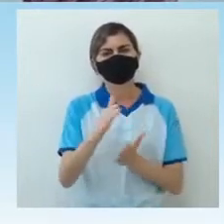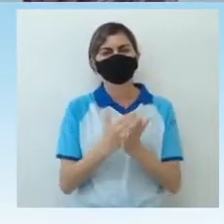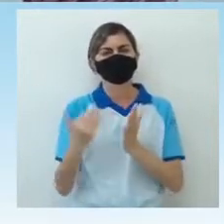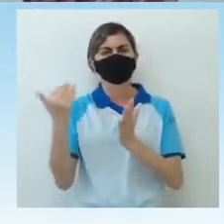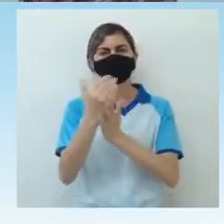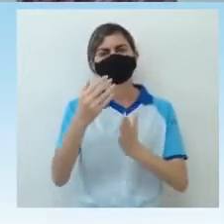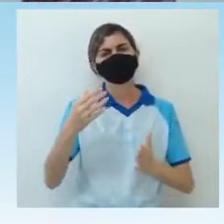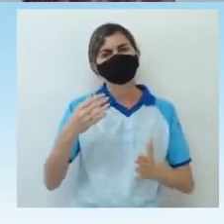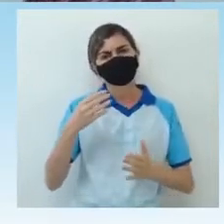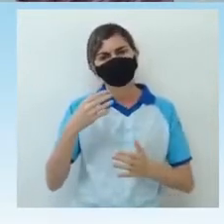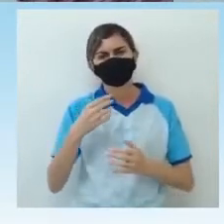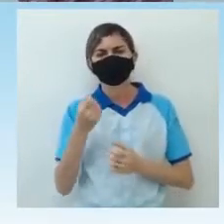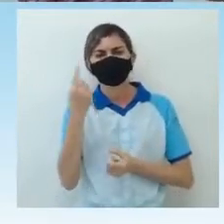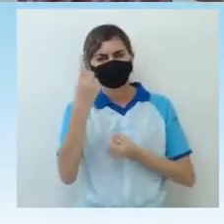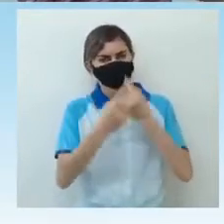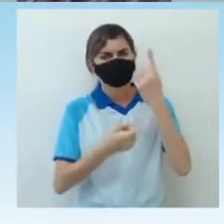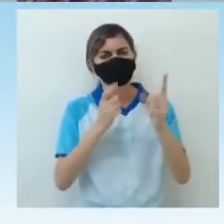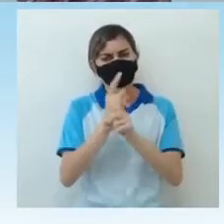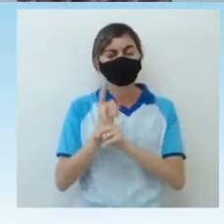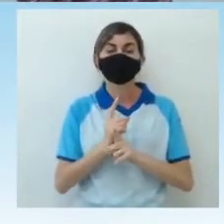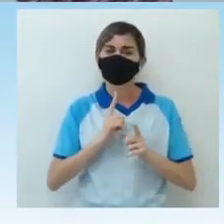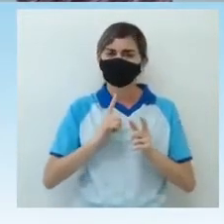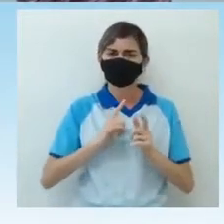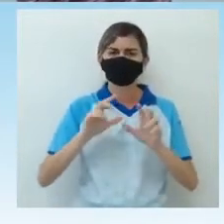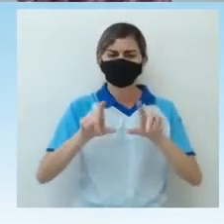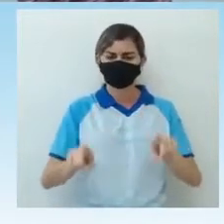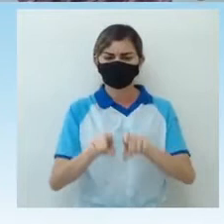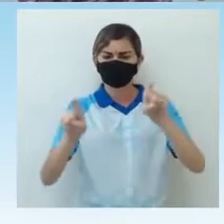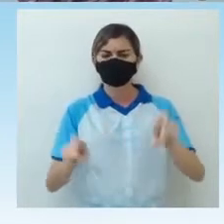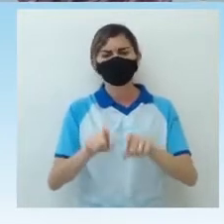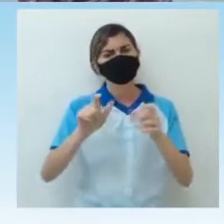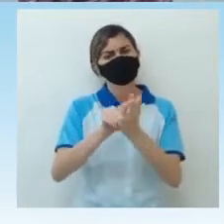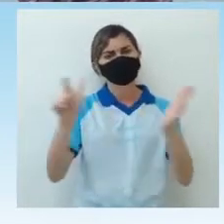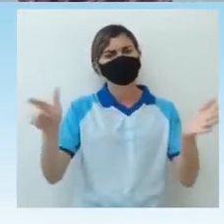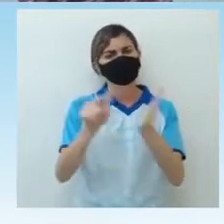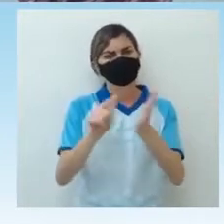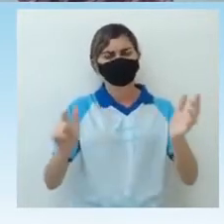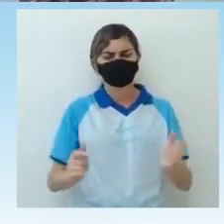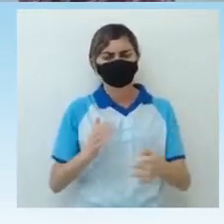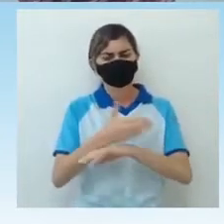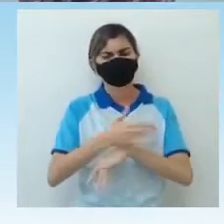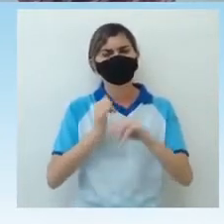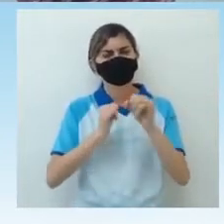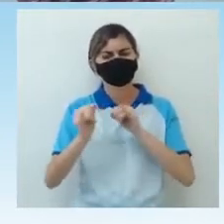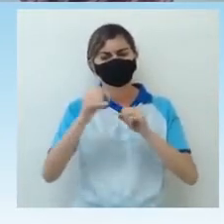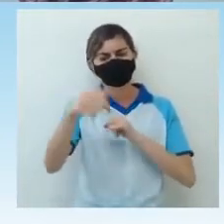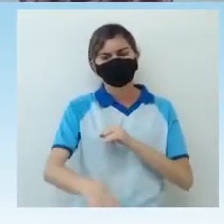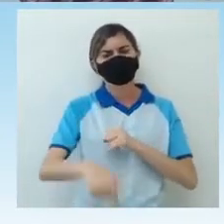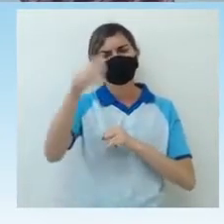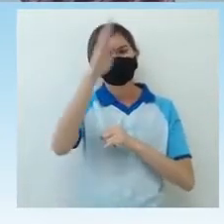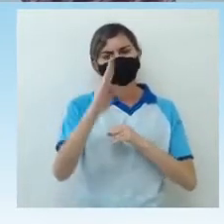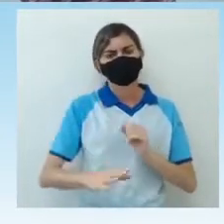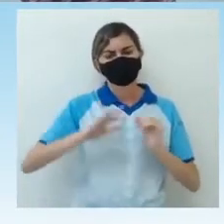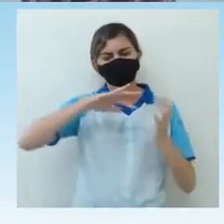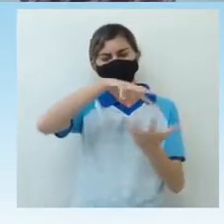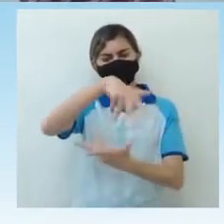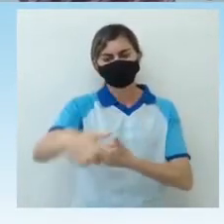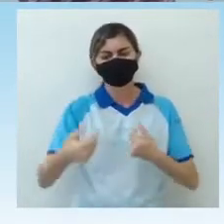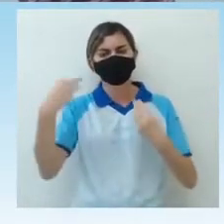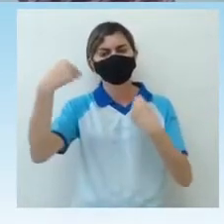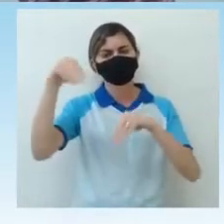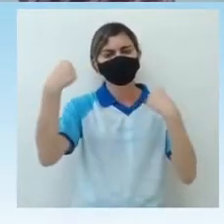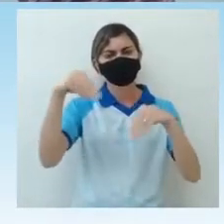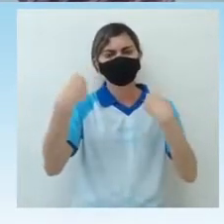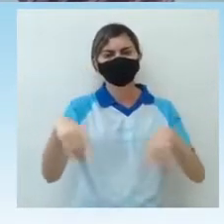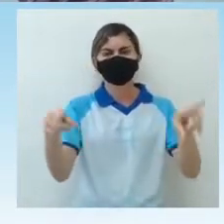mais raros, mas tem os jornais eletrônicos e você pode acessar a internet, jornais daqui do Brasil e do mundo. Revistas,